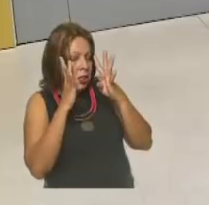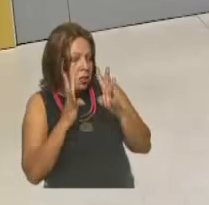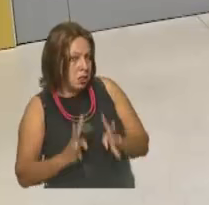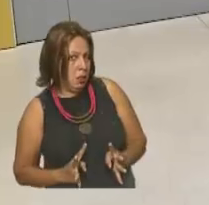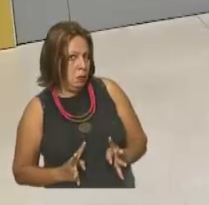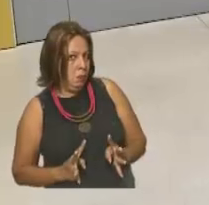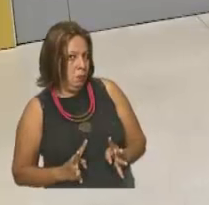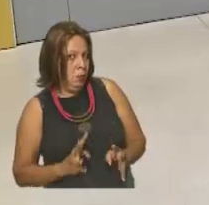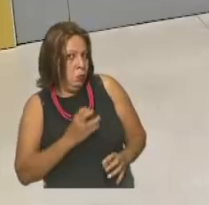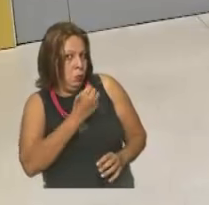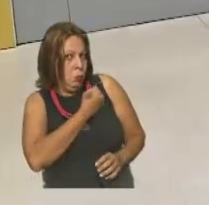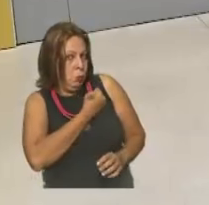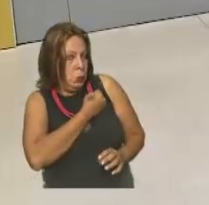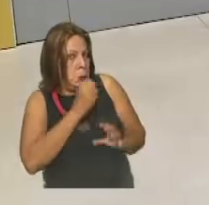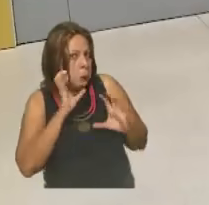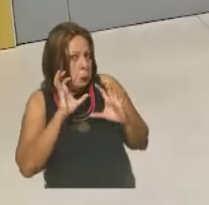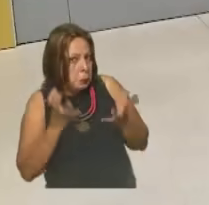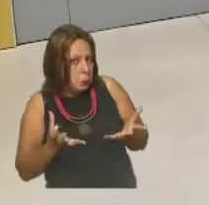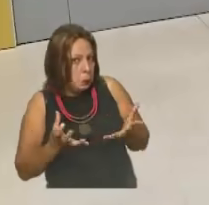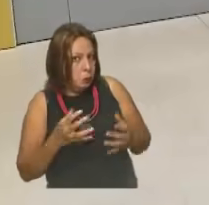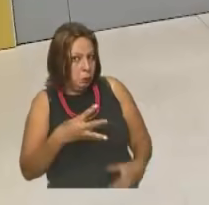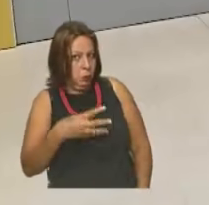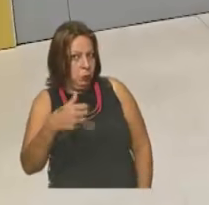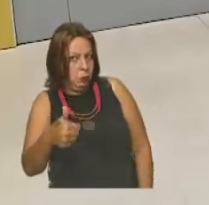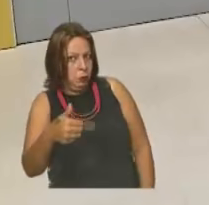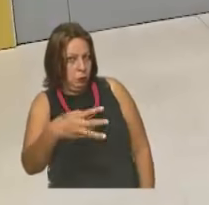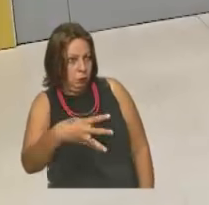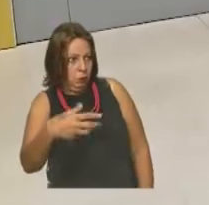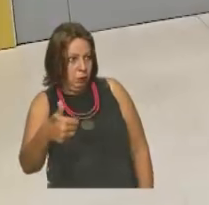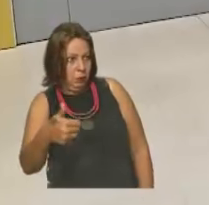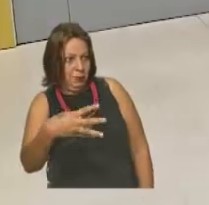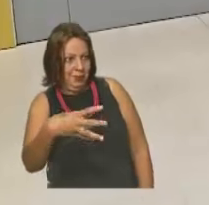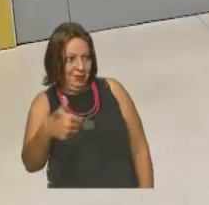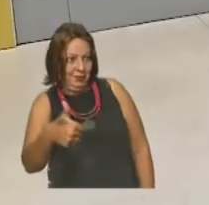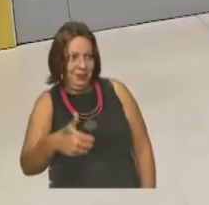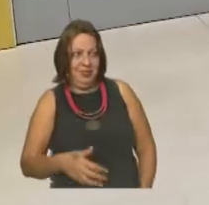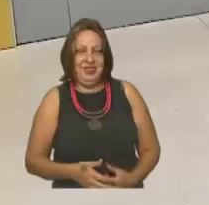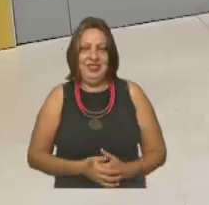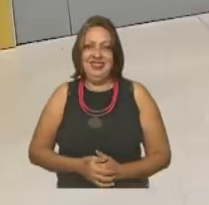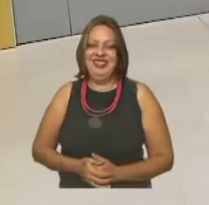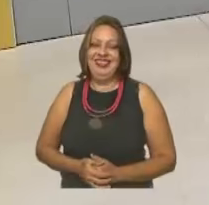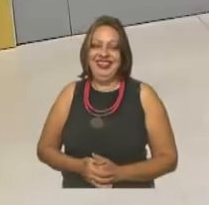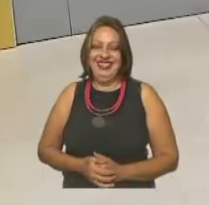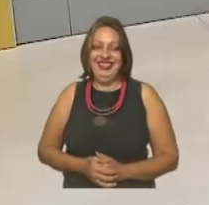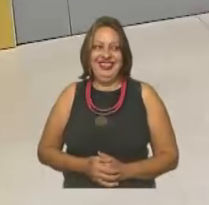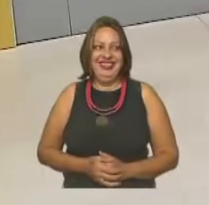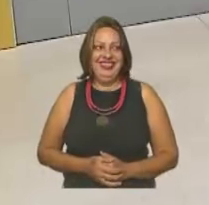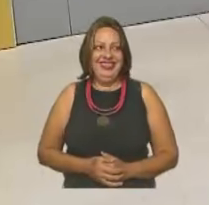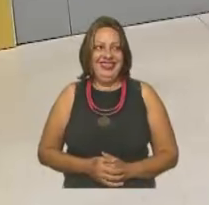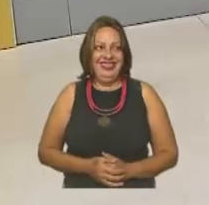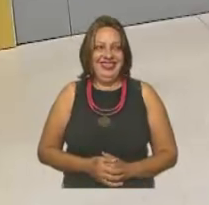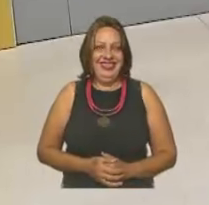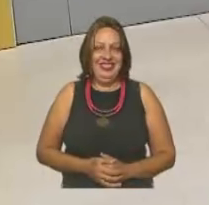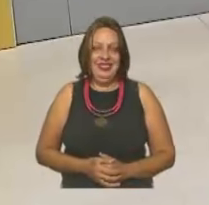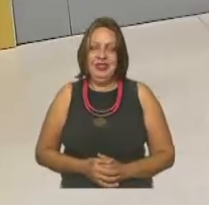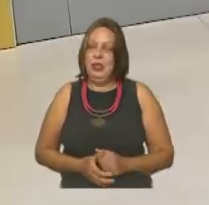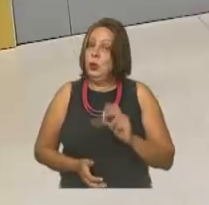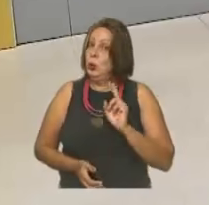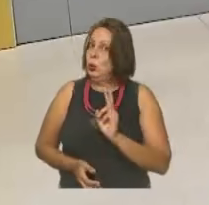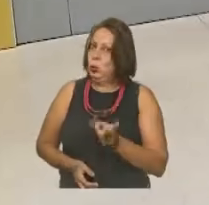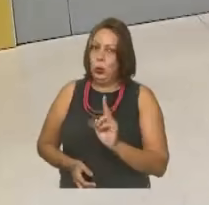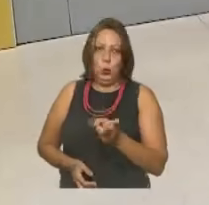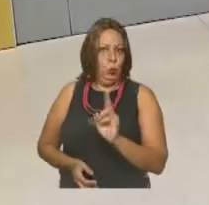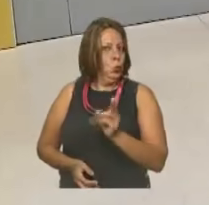Qualquer bolinha pode decidir. Será que decide com 41, Jaque? 41, 41? Continua